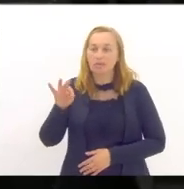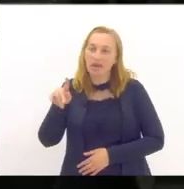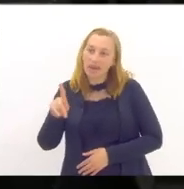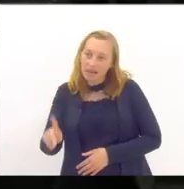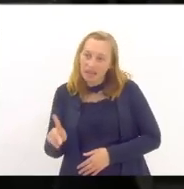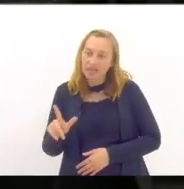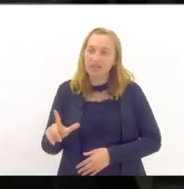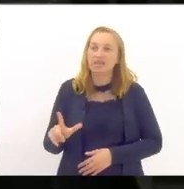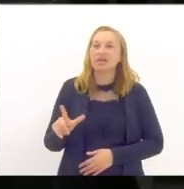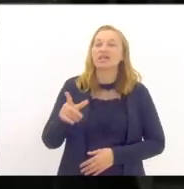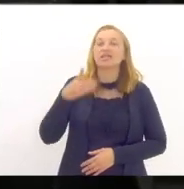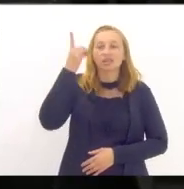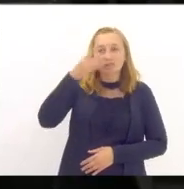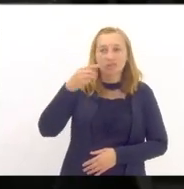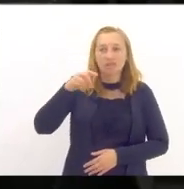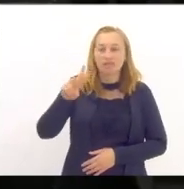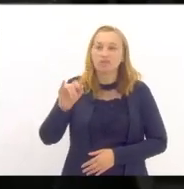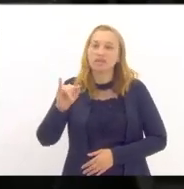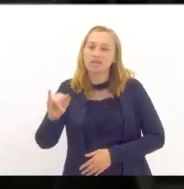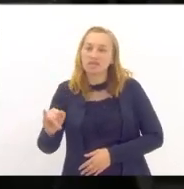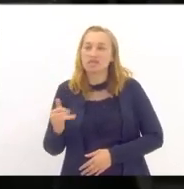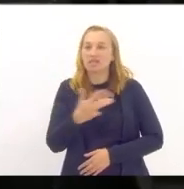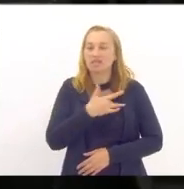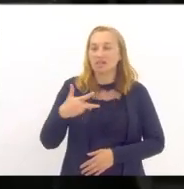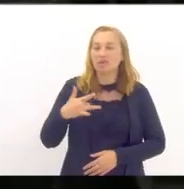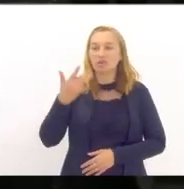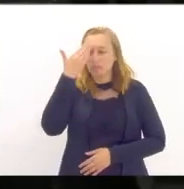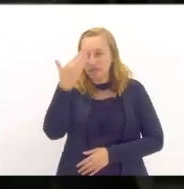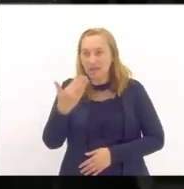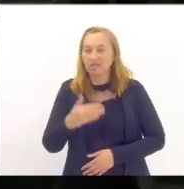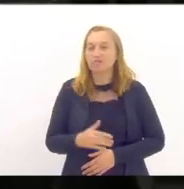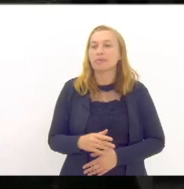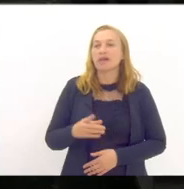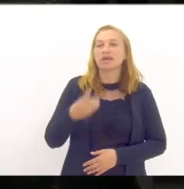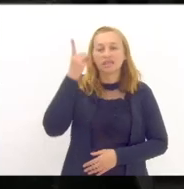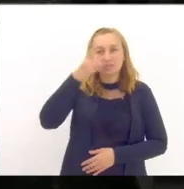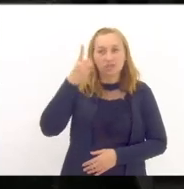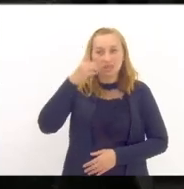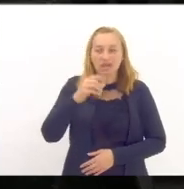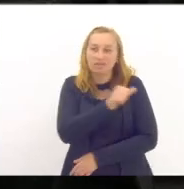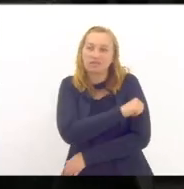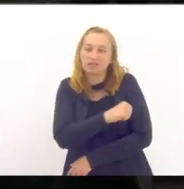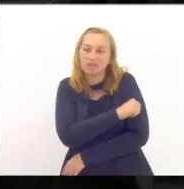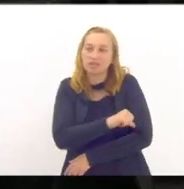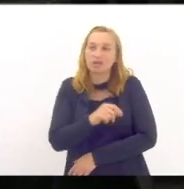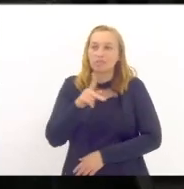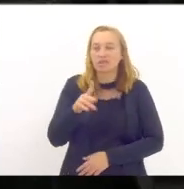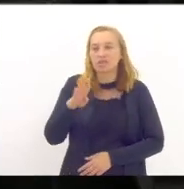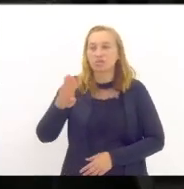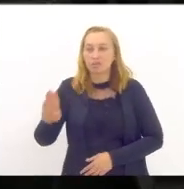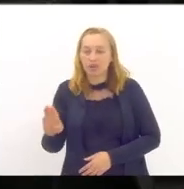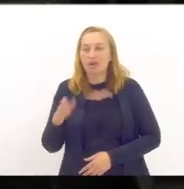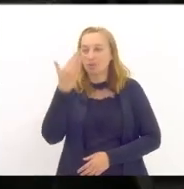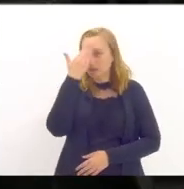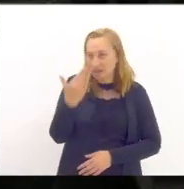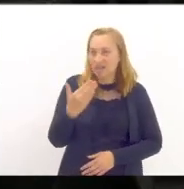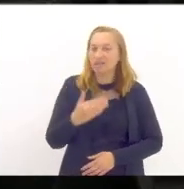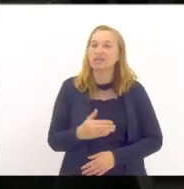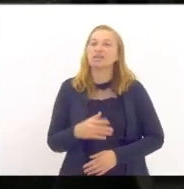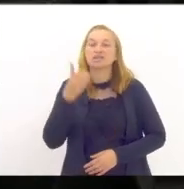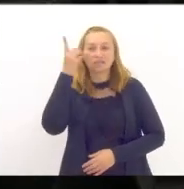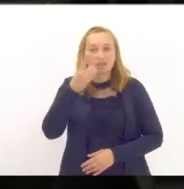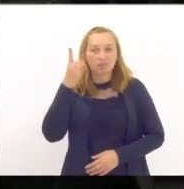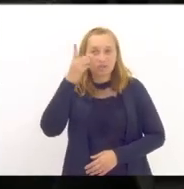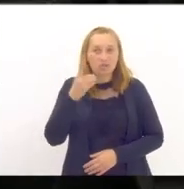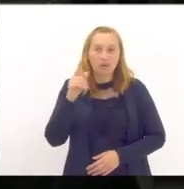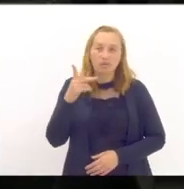obrigado. Deputado Valdeci da Saúde, do PL, muito obrigado. Deputada Enfermeira Rejane, do PCdoB, muito obrigado.